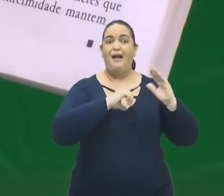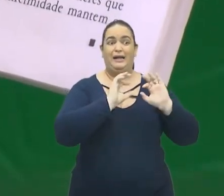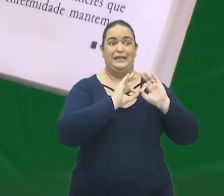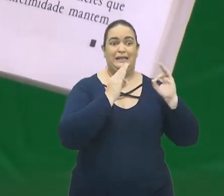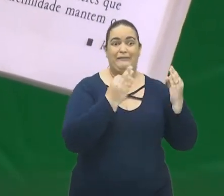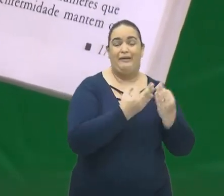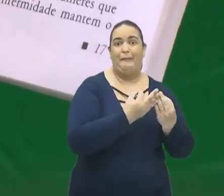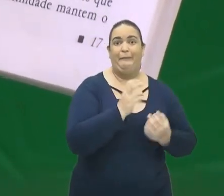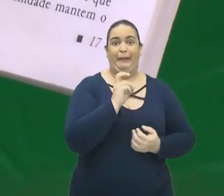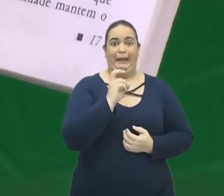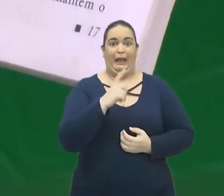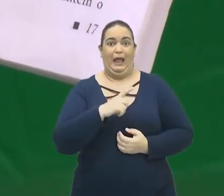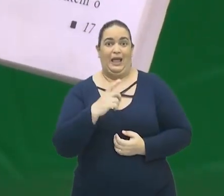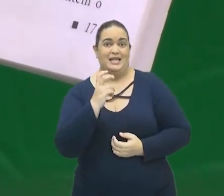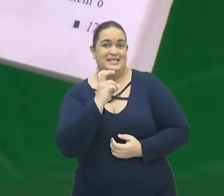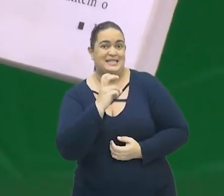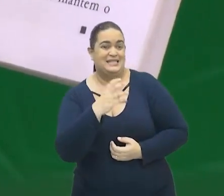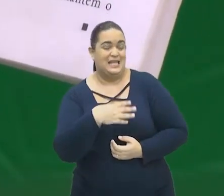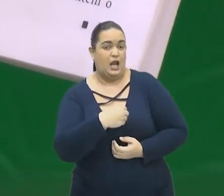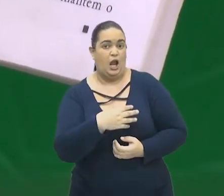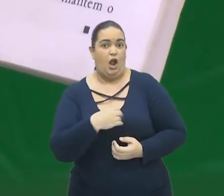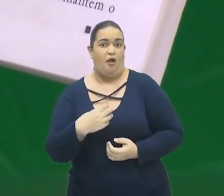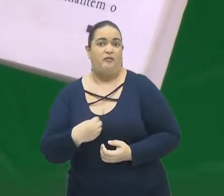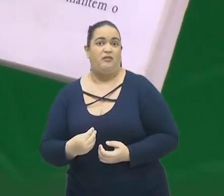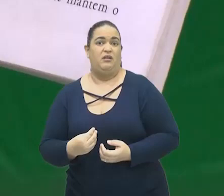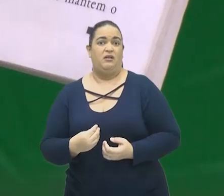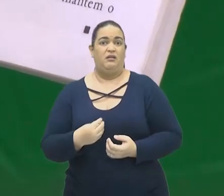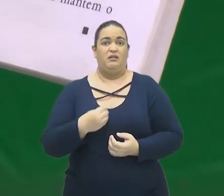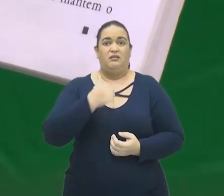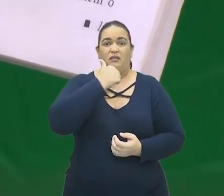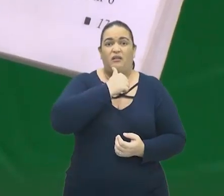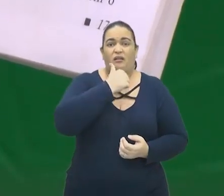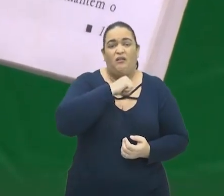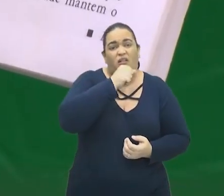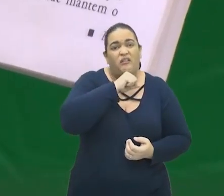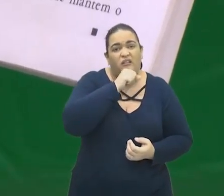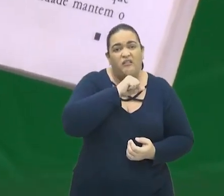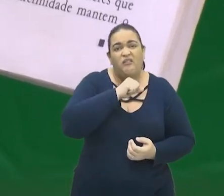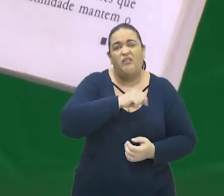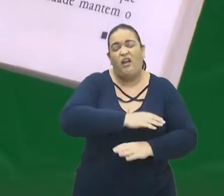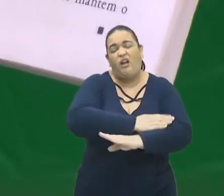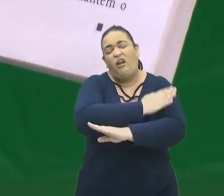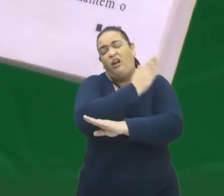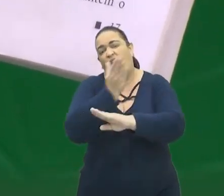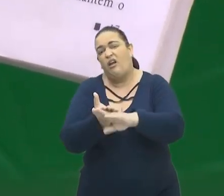5 filhos e a velha é que anda o dia inteiro pedindo esmola.